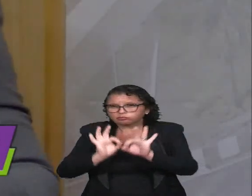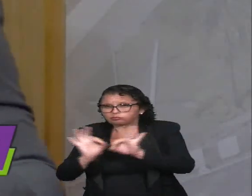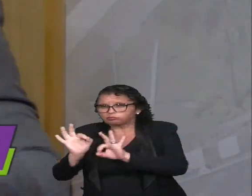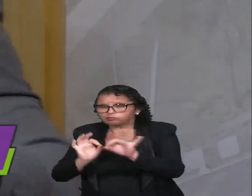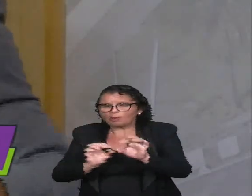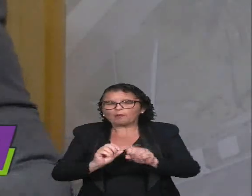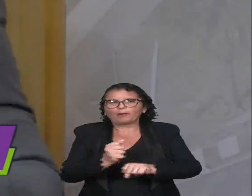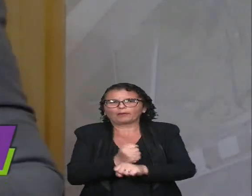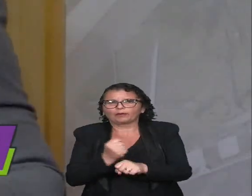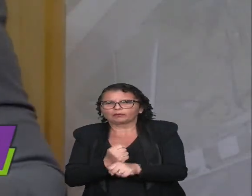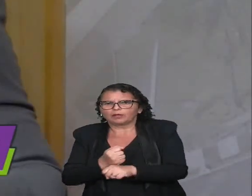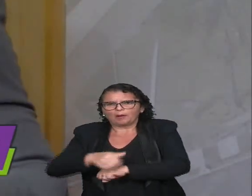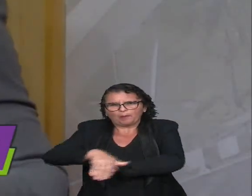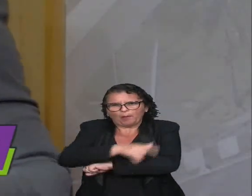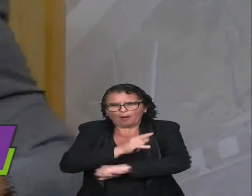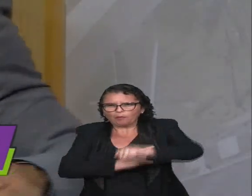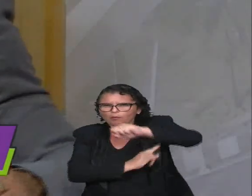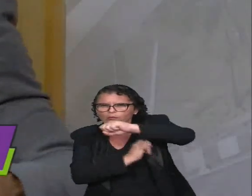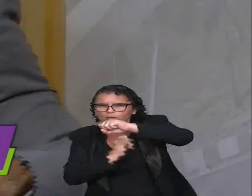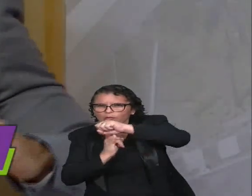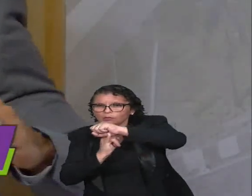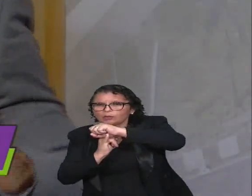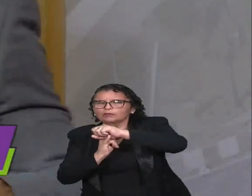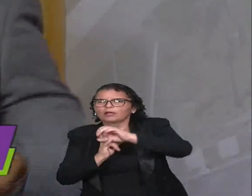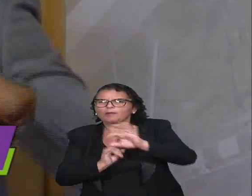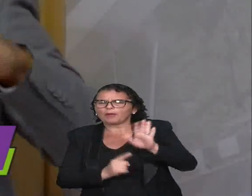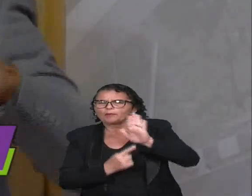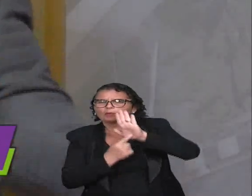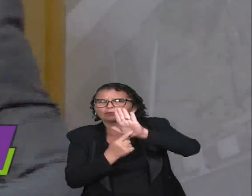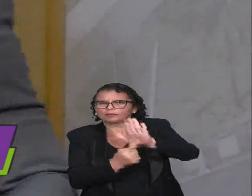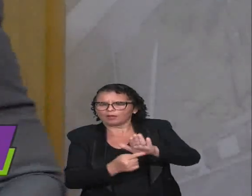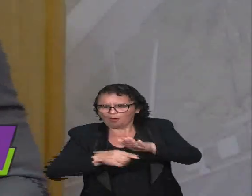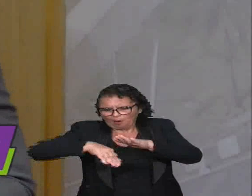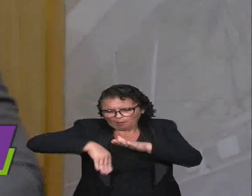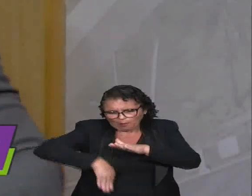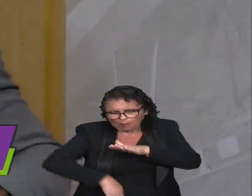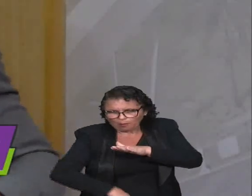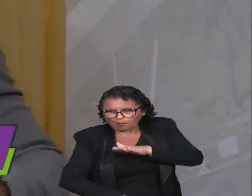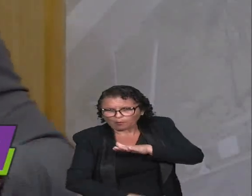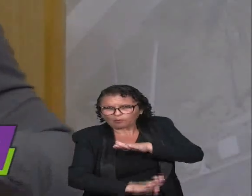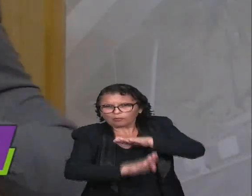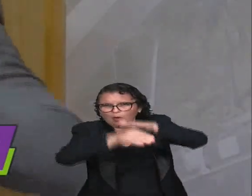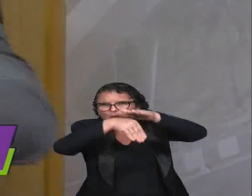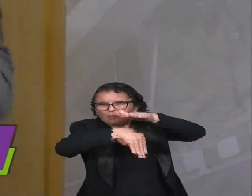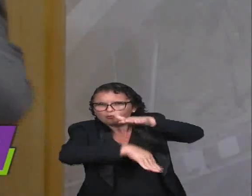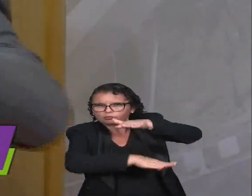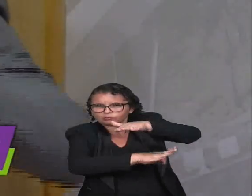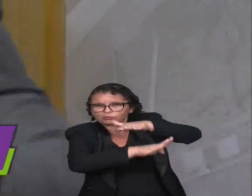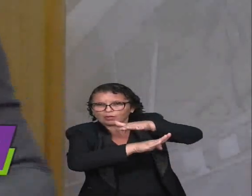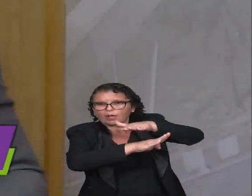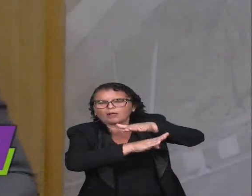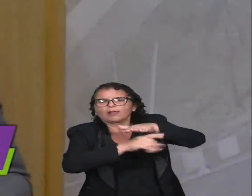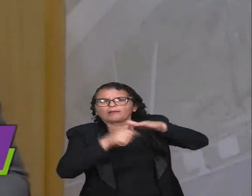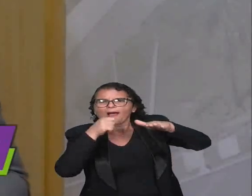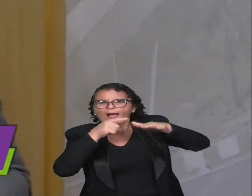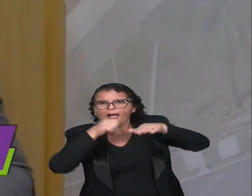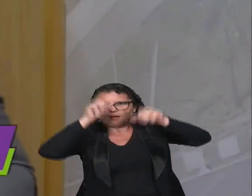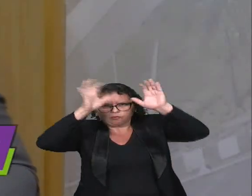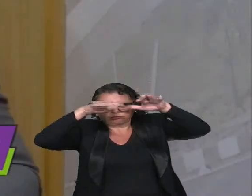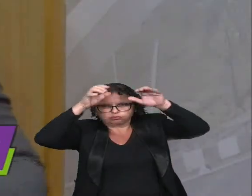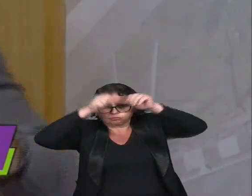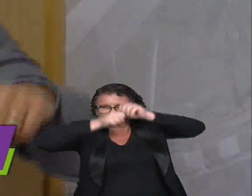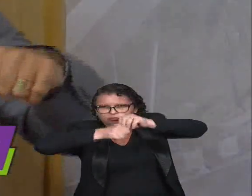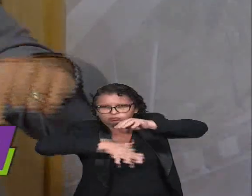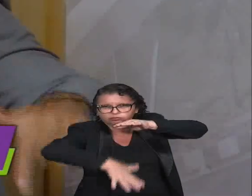ali no pé do viaduto D estaqueamento aprofundar a calha deixara mais larga com mais velocidade para água